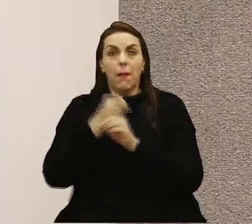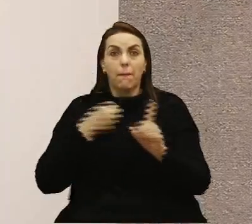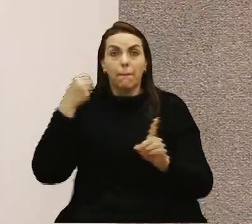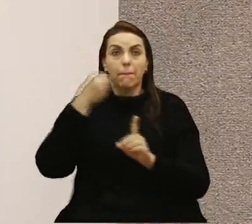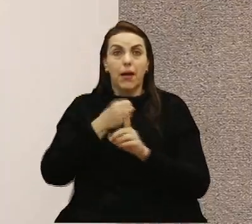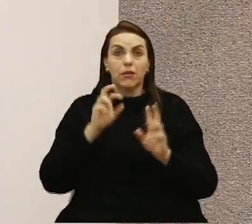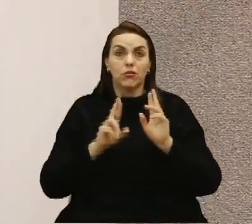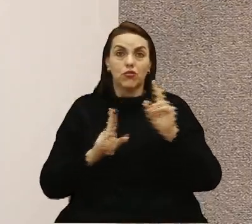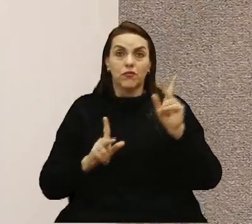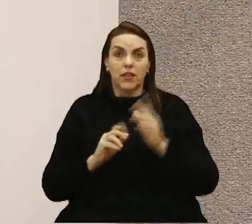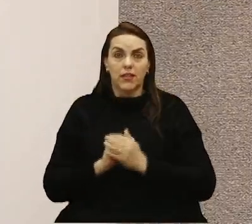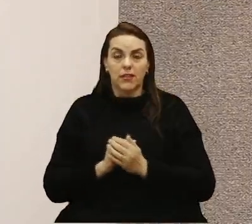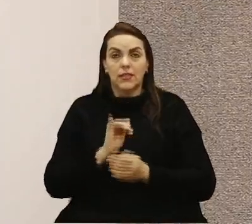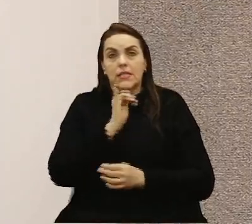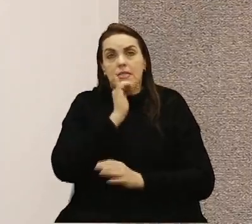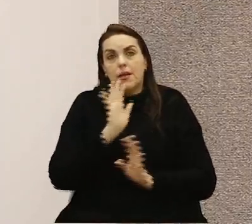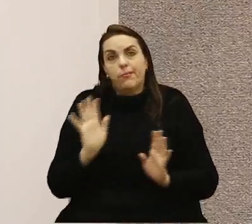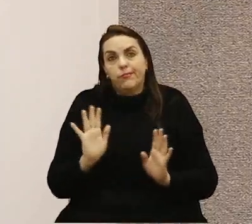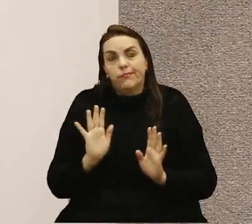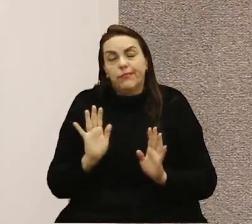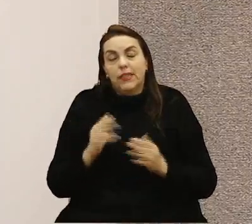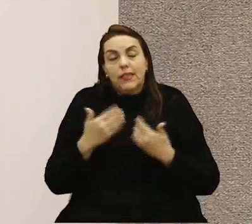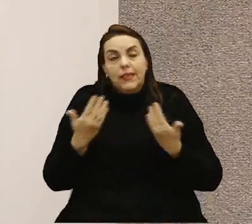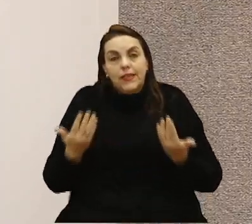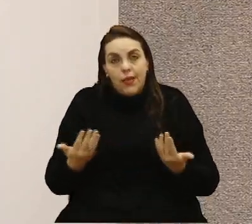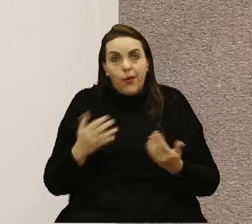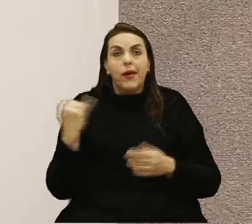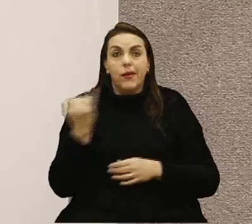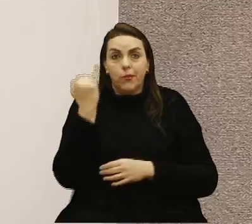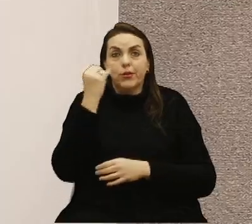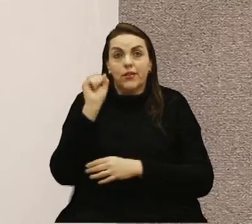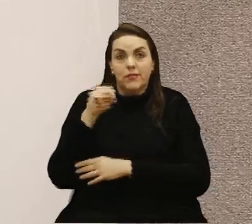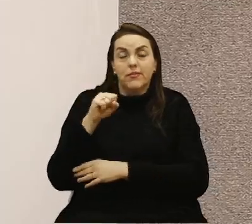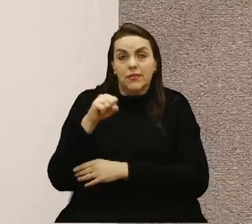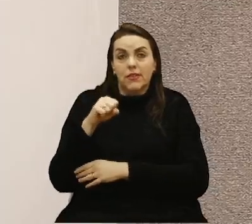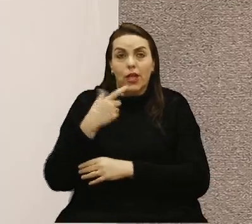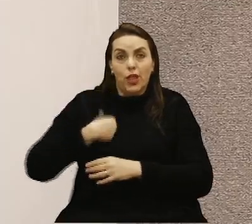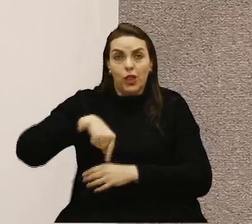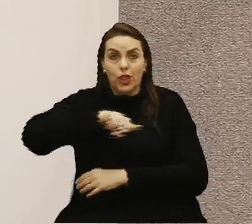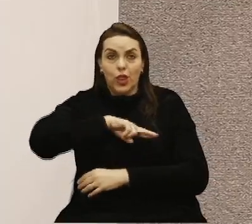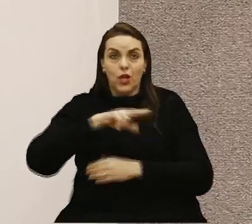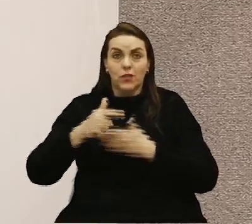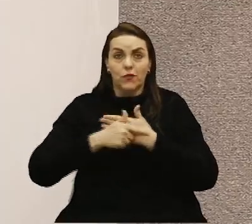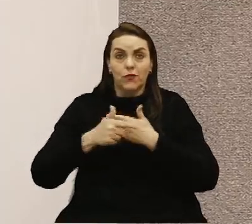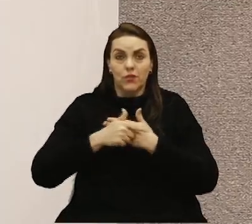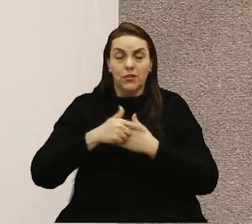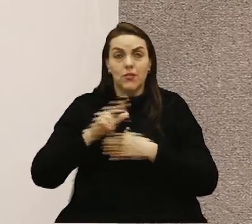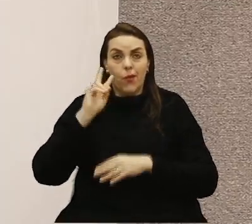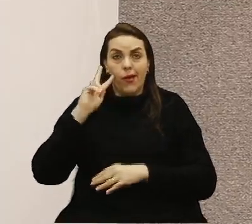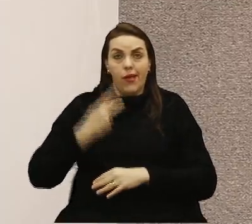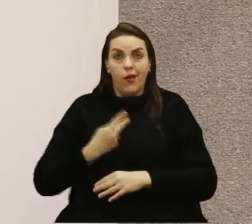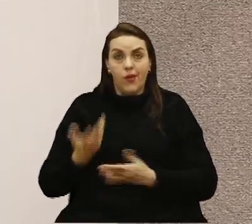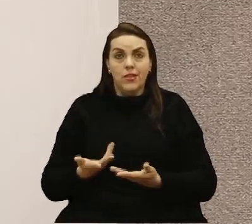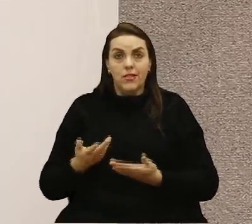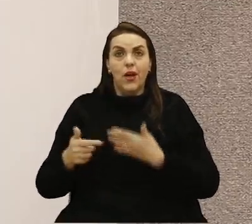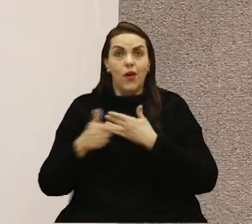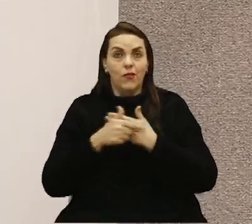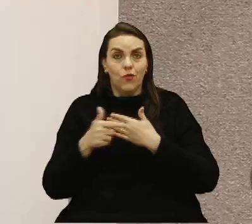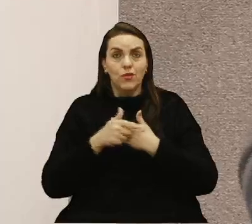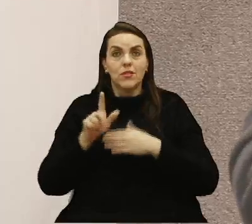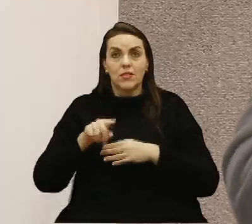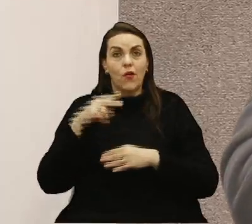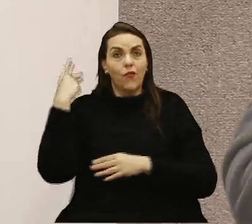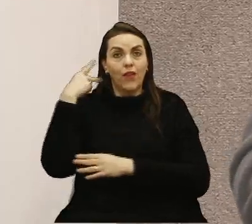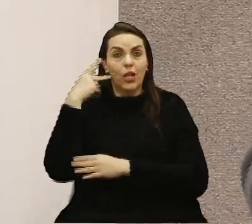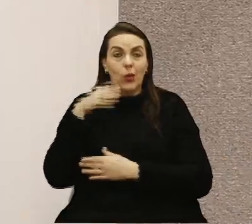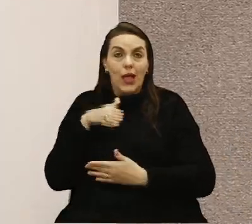para um evento, por exemplo, né? Então, acho que é relevante, sim. Até porque a nossa função, a gente sabe e tem que reconhecer. Né? A função de vereador é um tanto quanto limitada